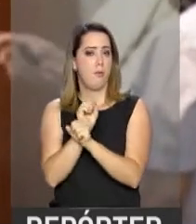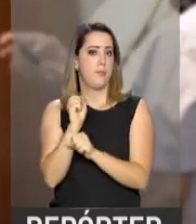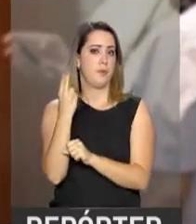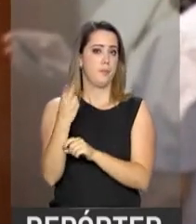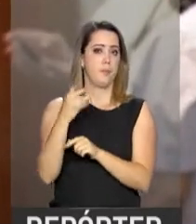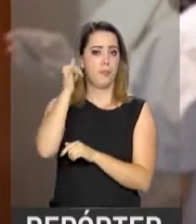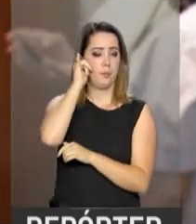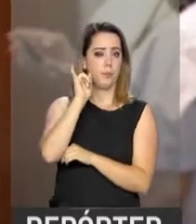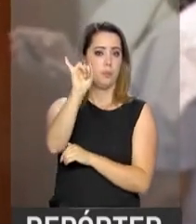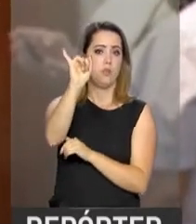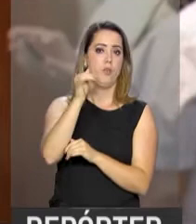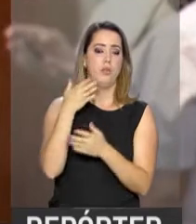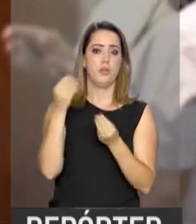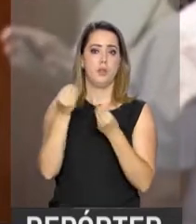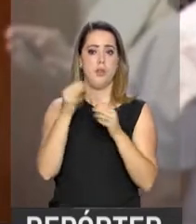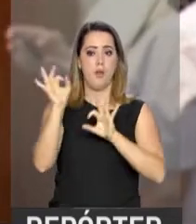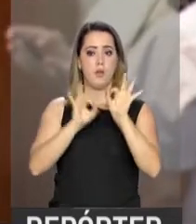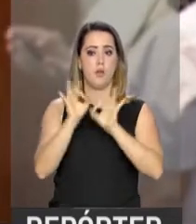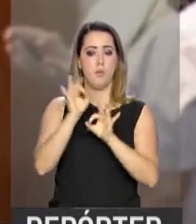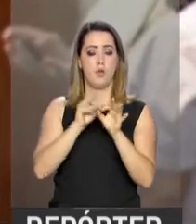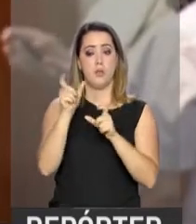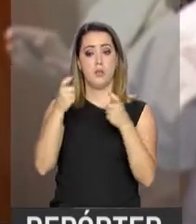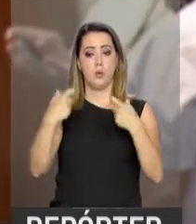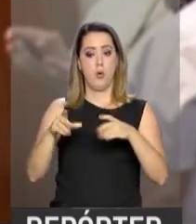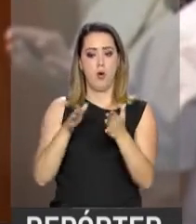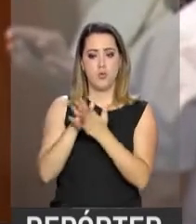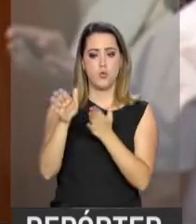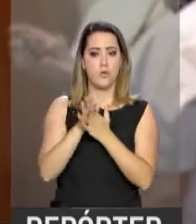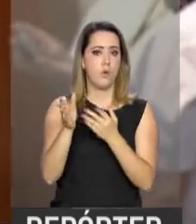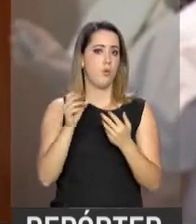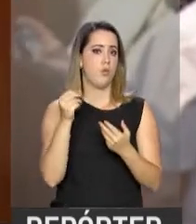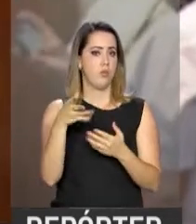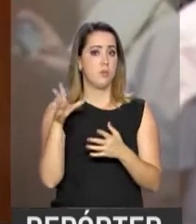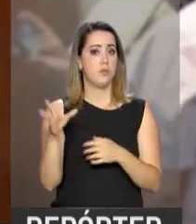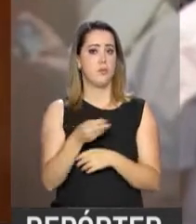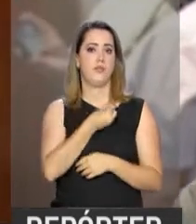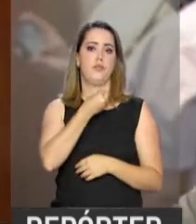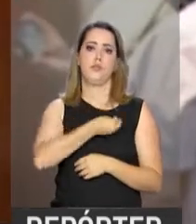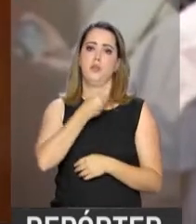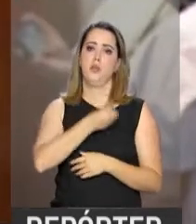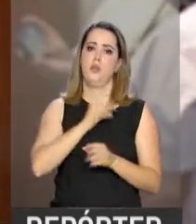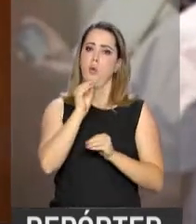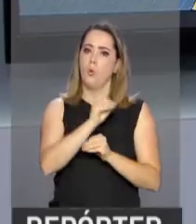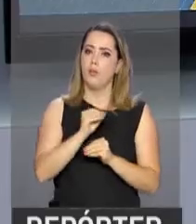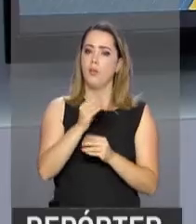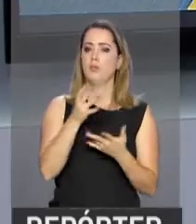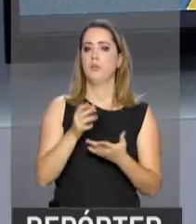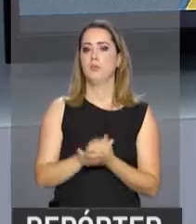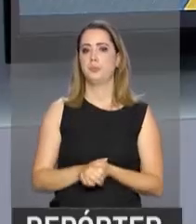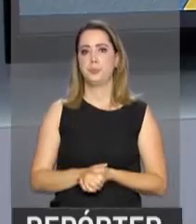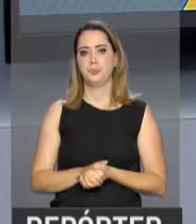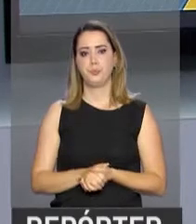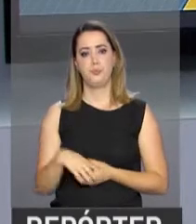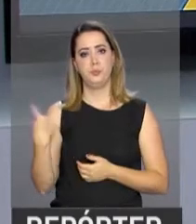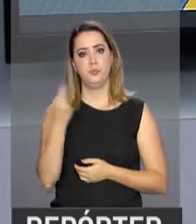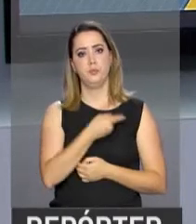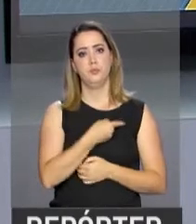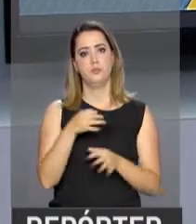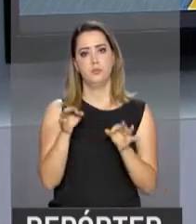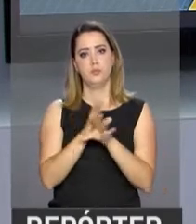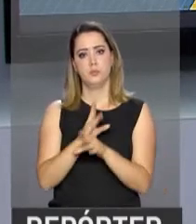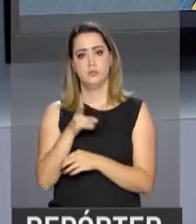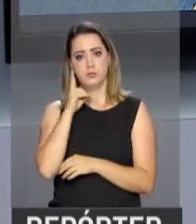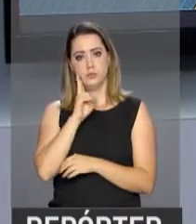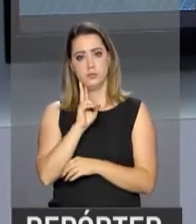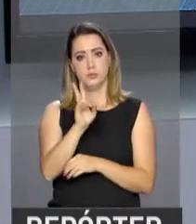prevenção dos desastres sempre visando a salvaguarda da vida da população exposta nós ficamos por aqui